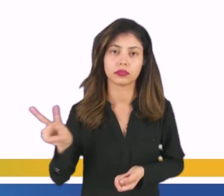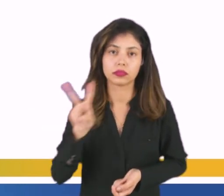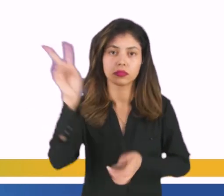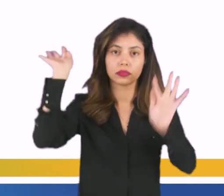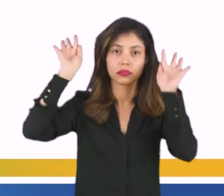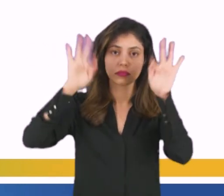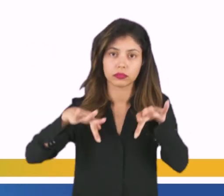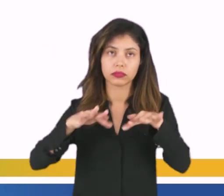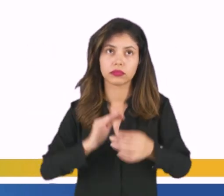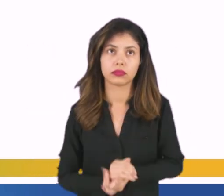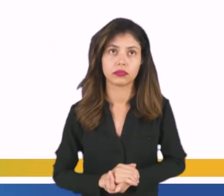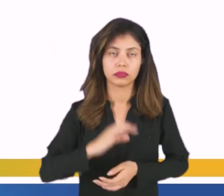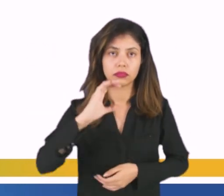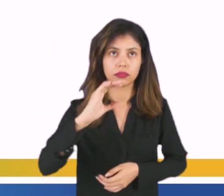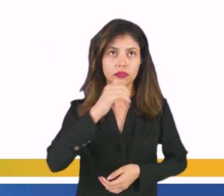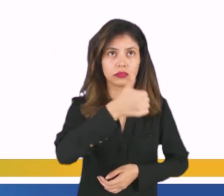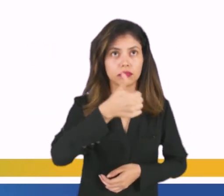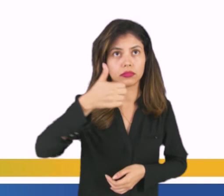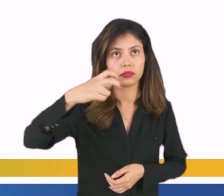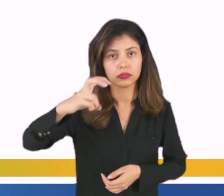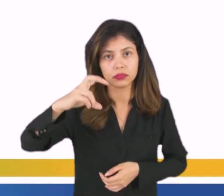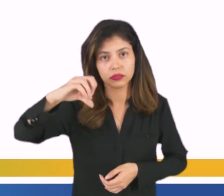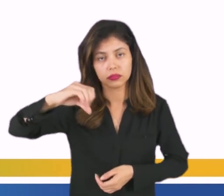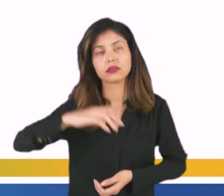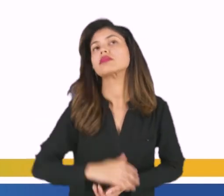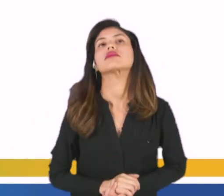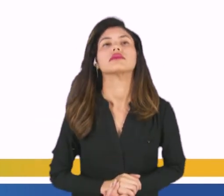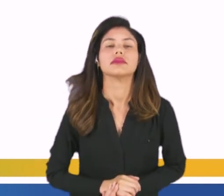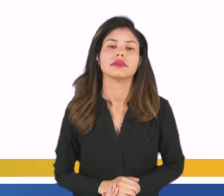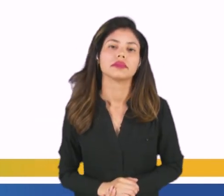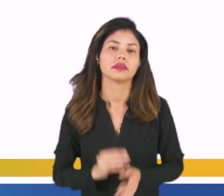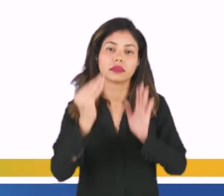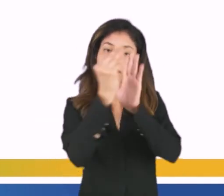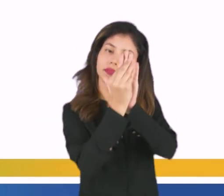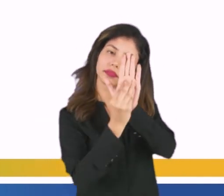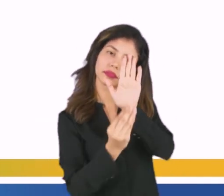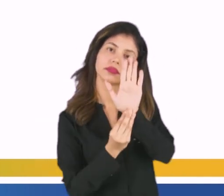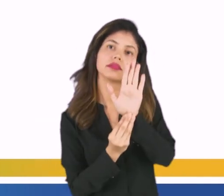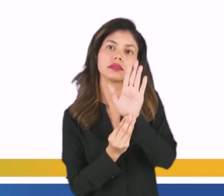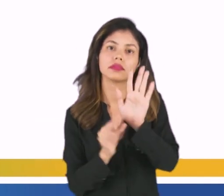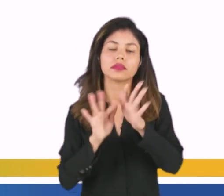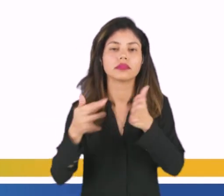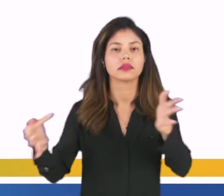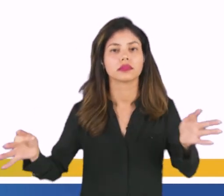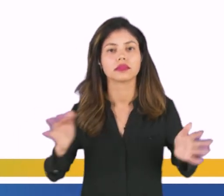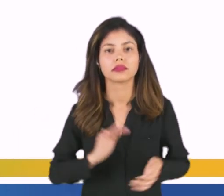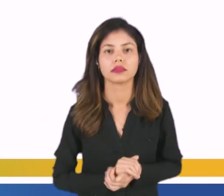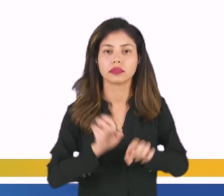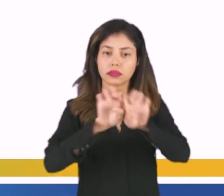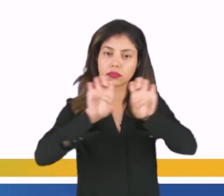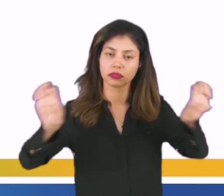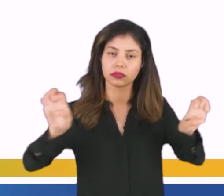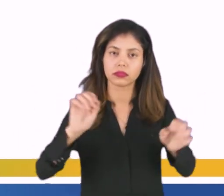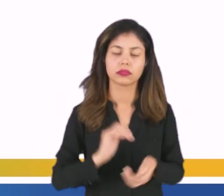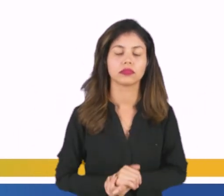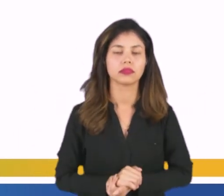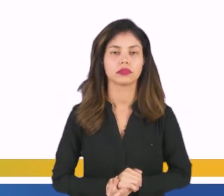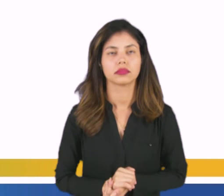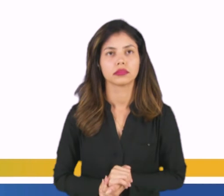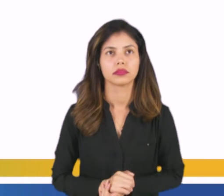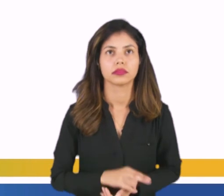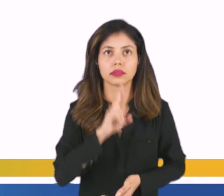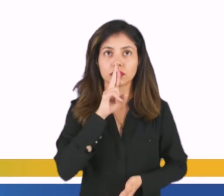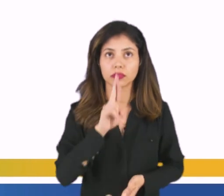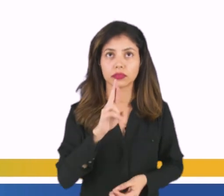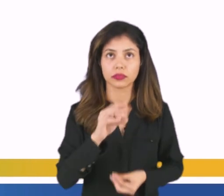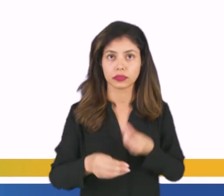valor final, no termo C, de 159. Dada essa função ou equação quadrática, nós